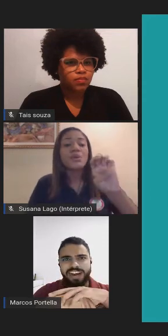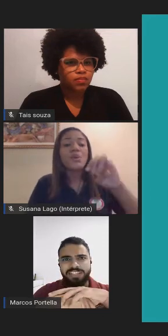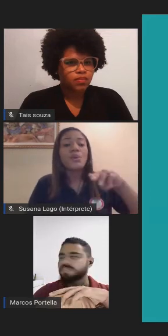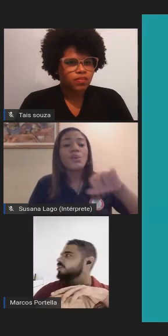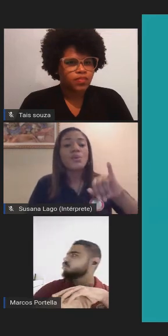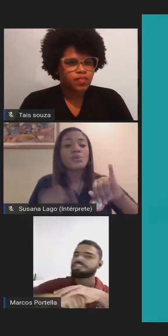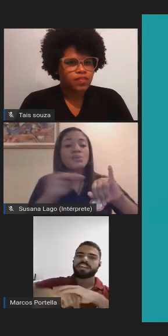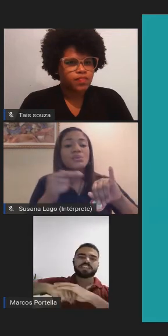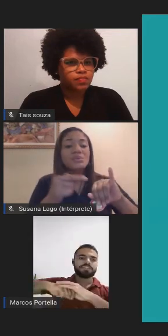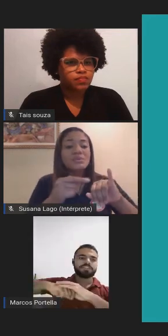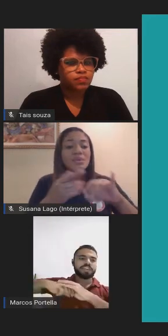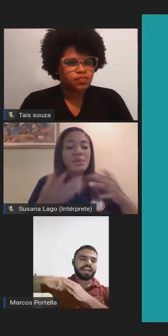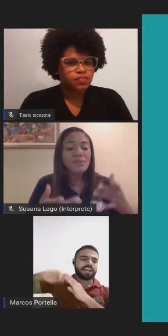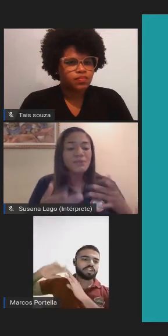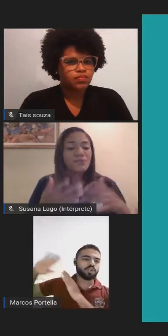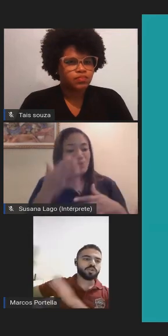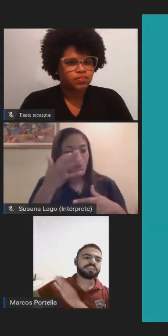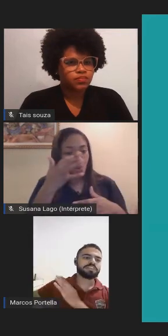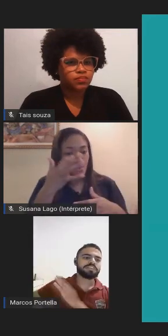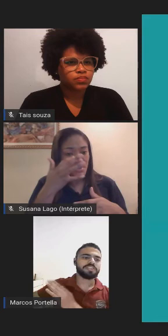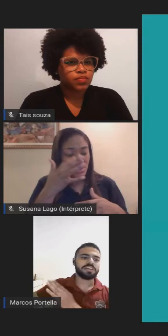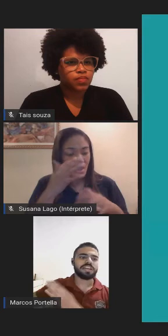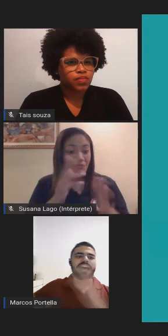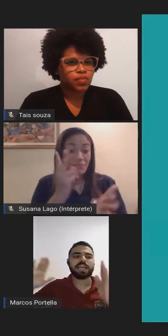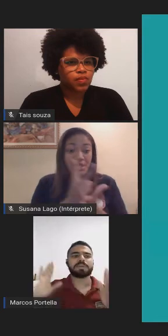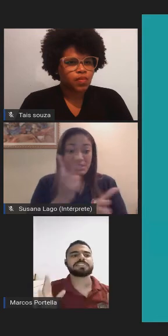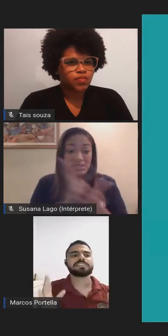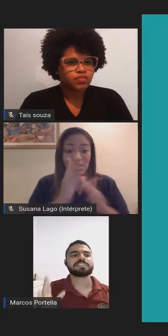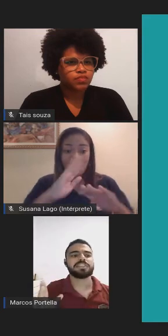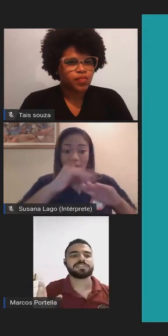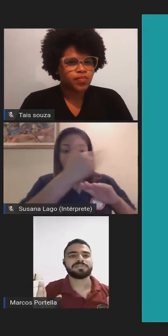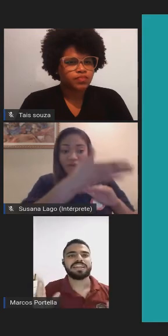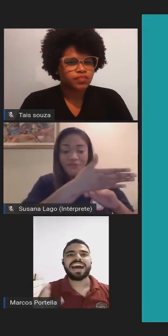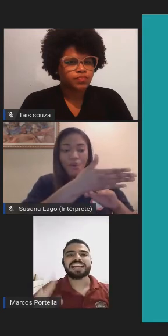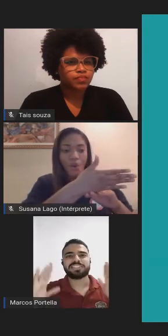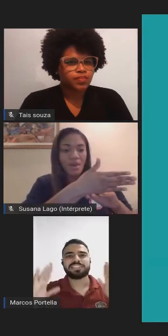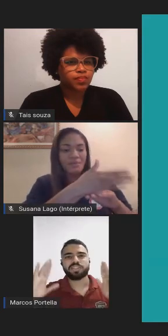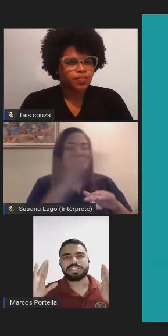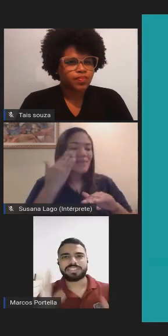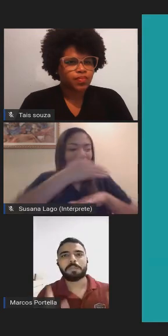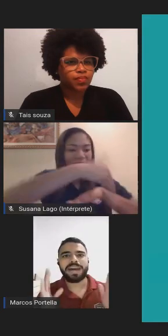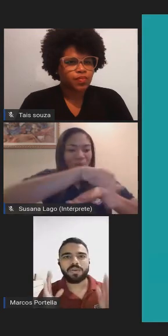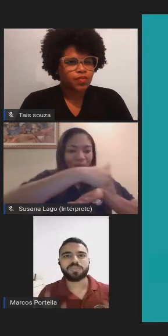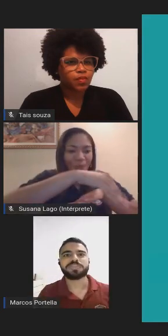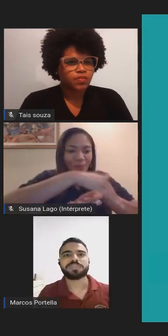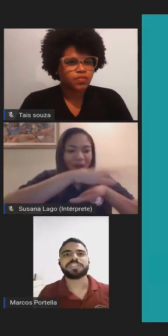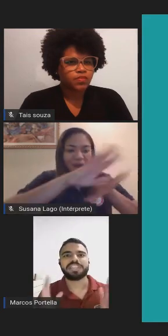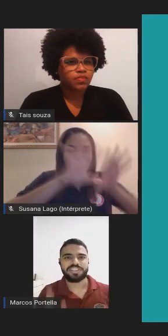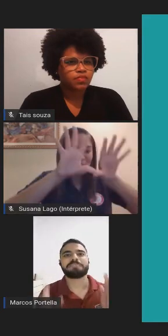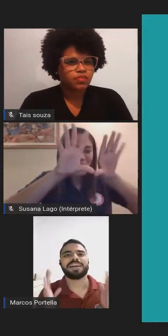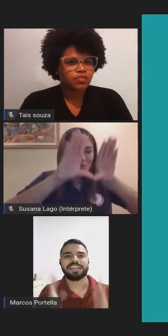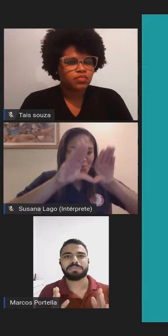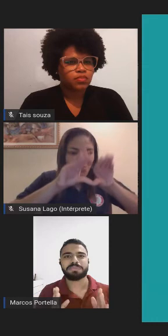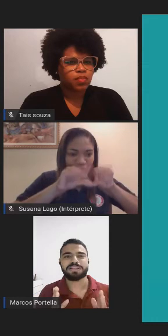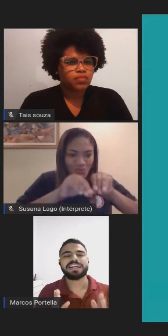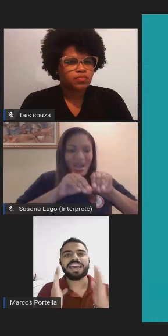Olha, Clark, toda vez que ficar escuro lá fora, a lâmpada acende. A situação para conduzir